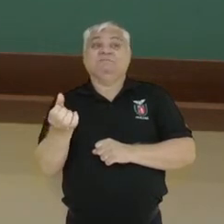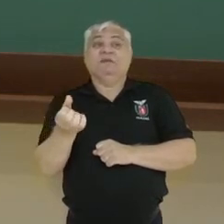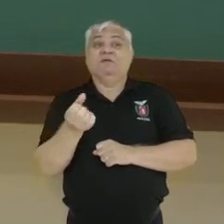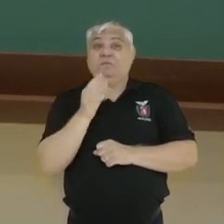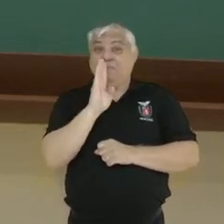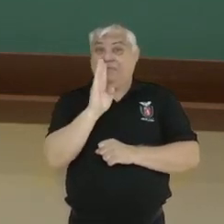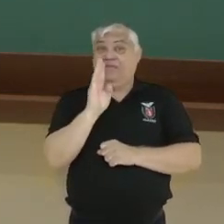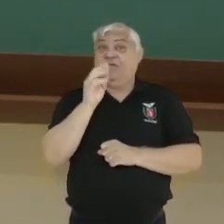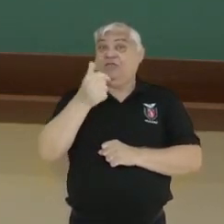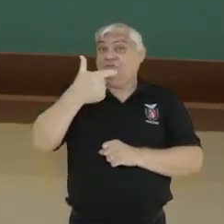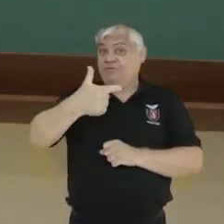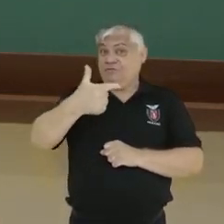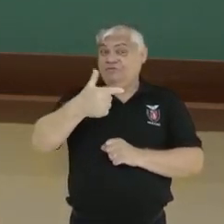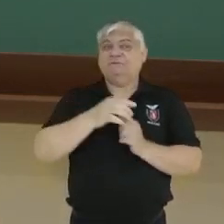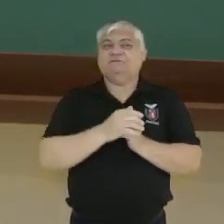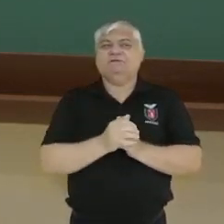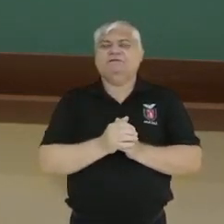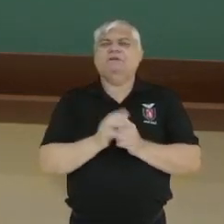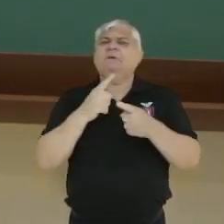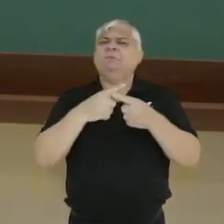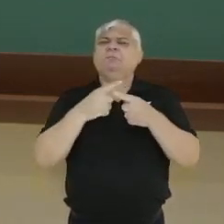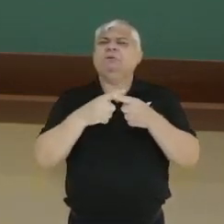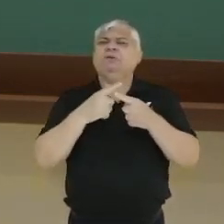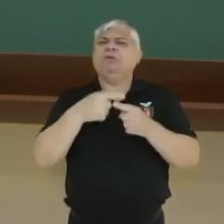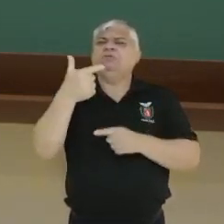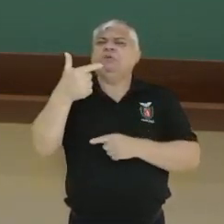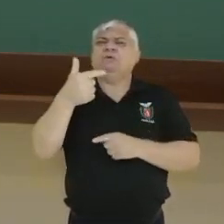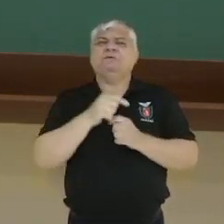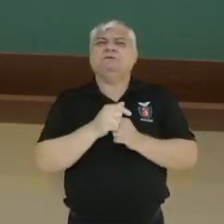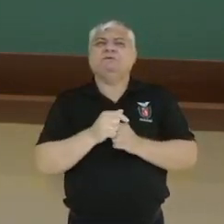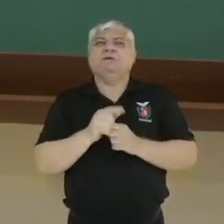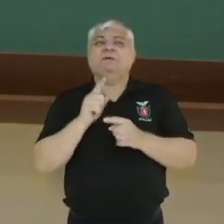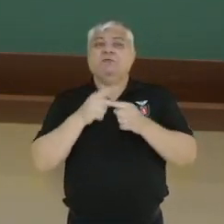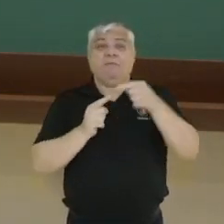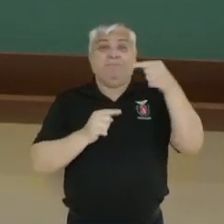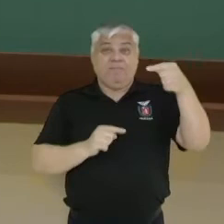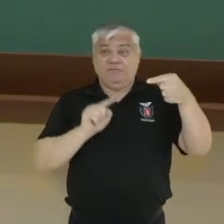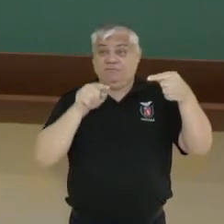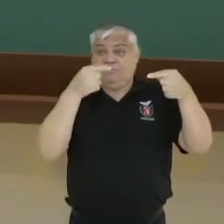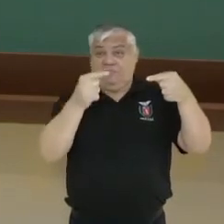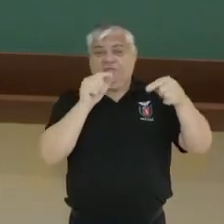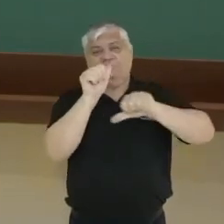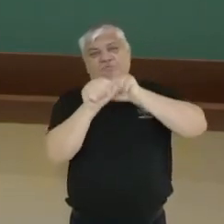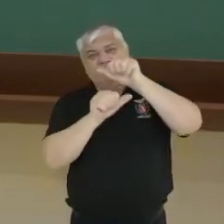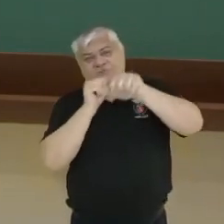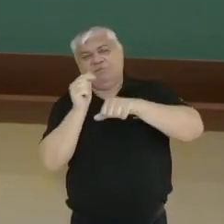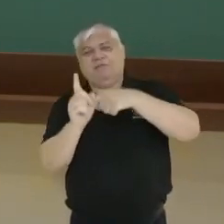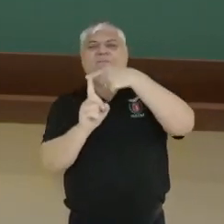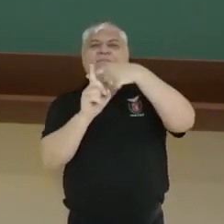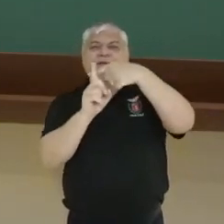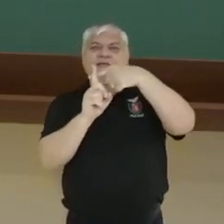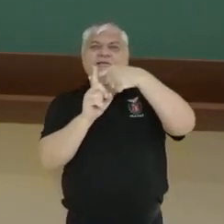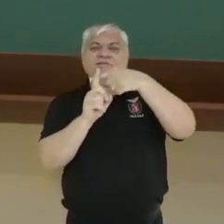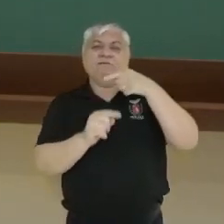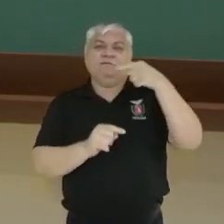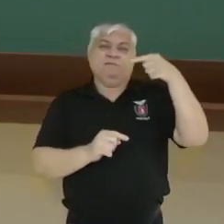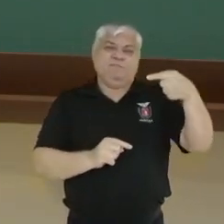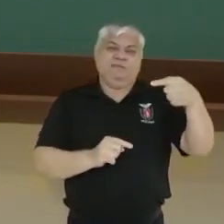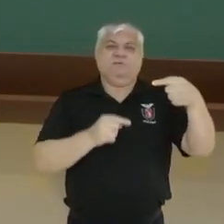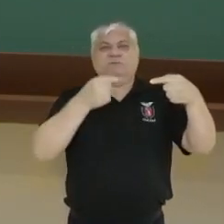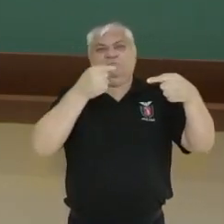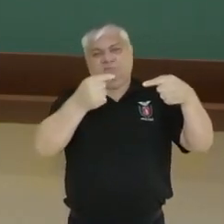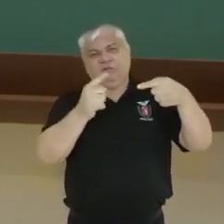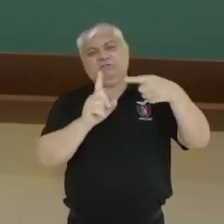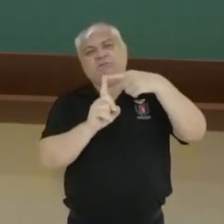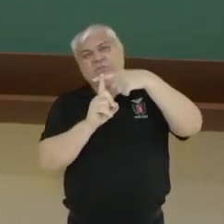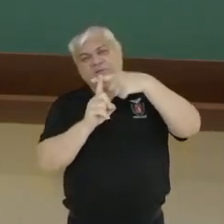vale 2. Por que vale 2 e não menos 2? Porque aqui o menos está da fórmula, aqui está o menos da fórmula. Se aqui tivesse o